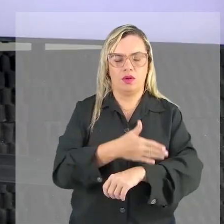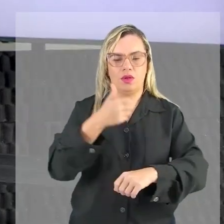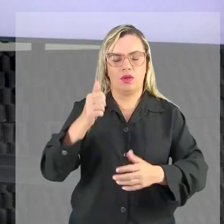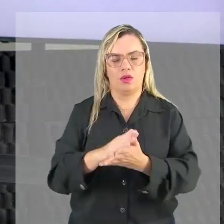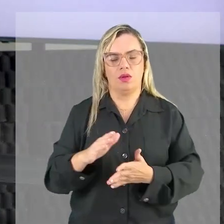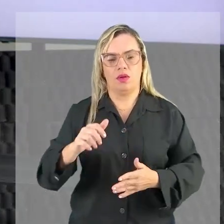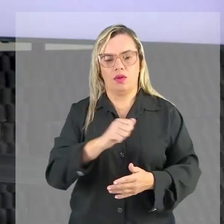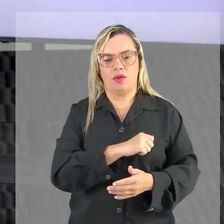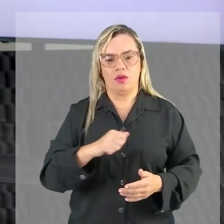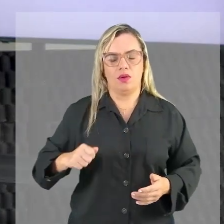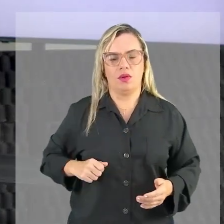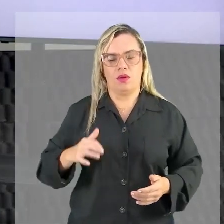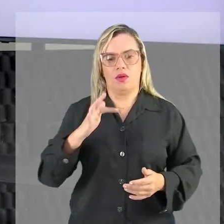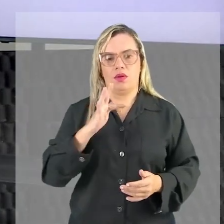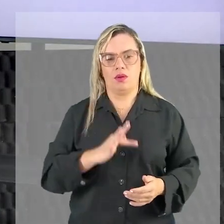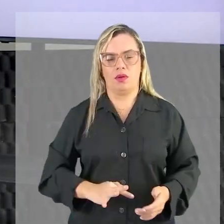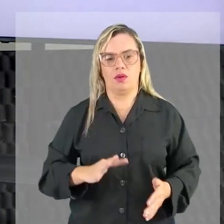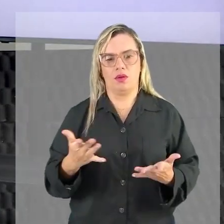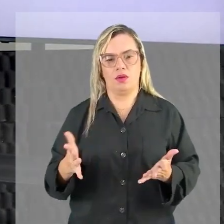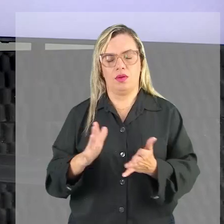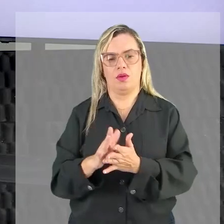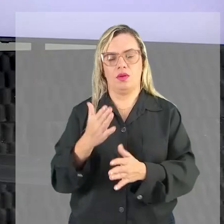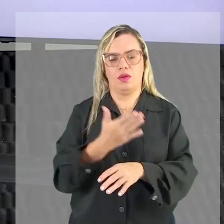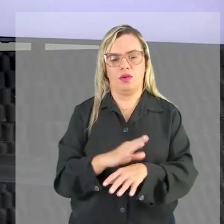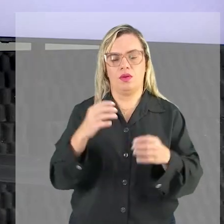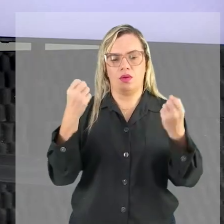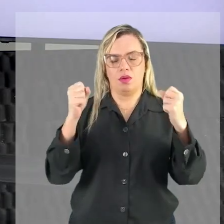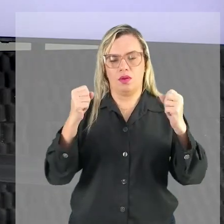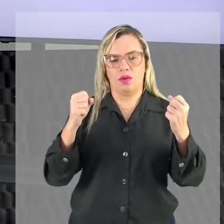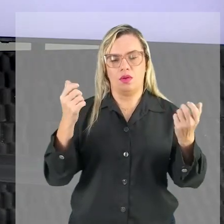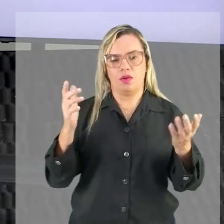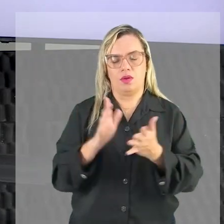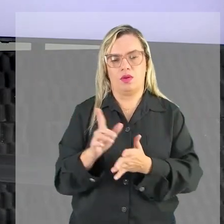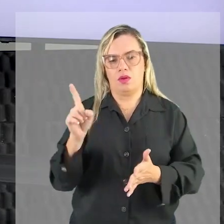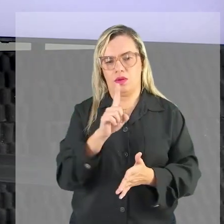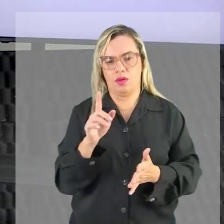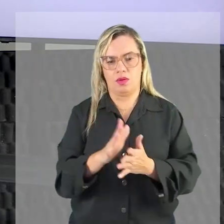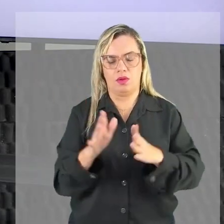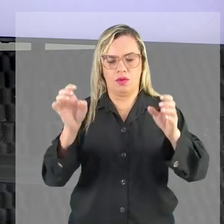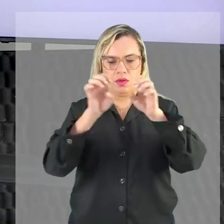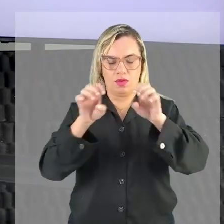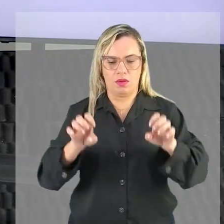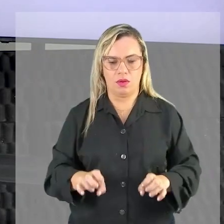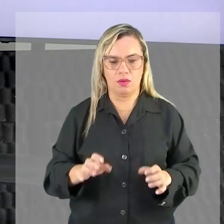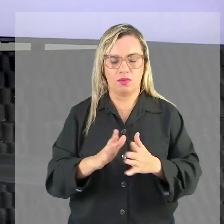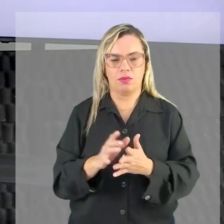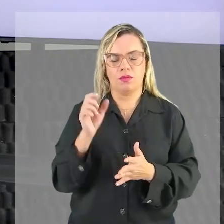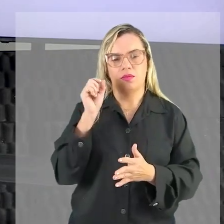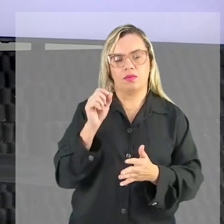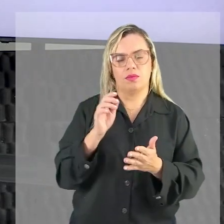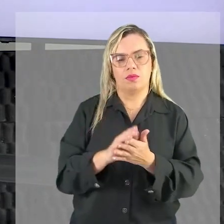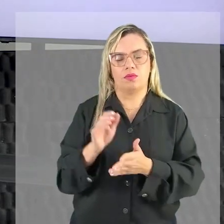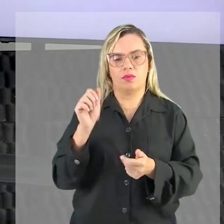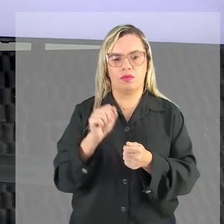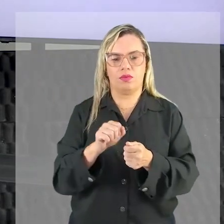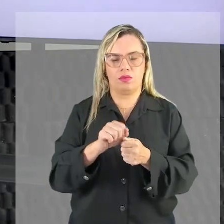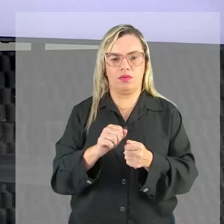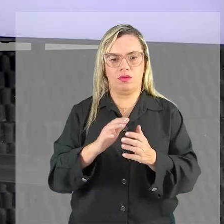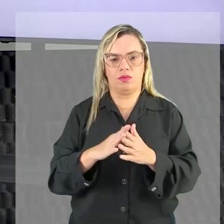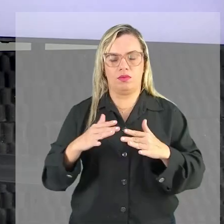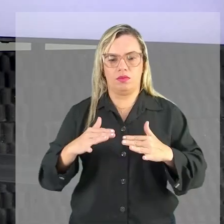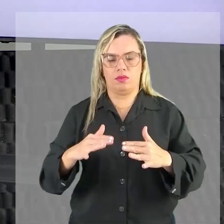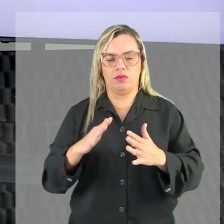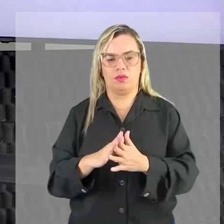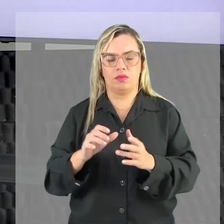física, ela vai ser uma atividade física não estruturada, que é aquela que você faz no deslocamento